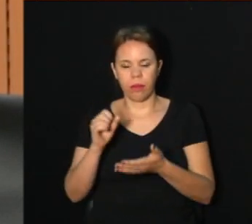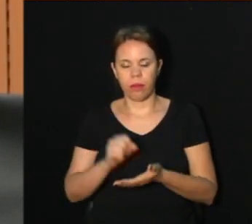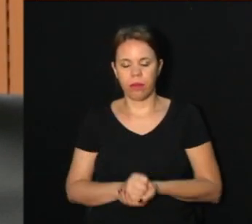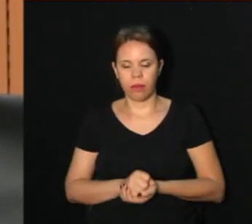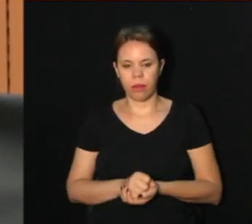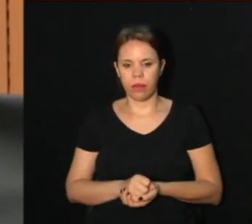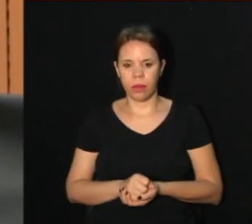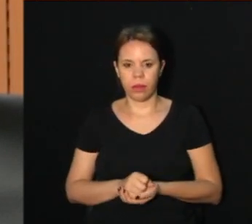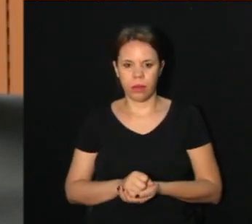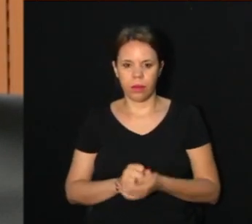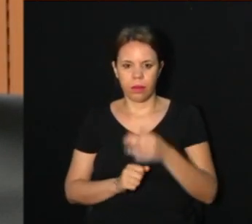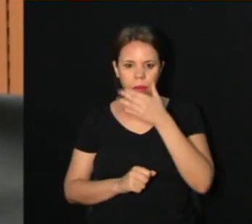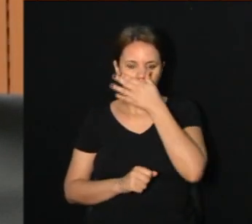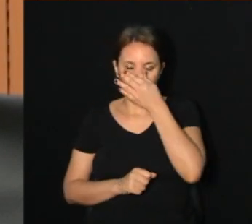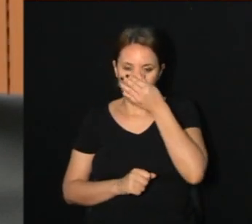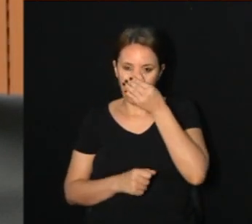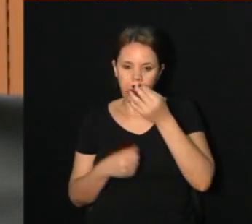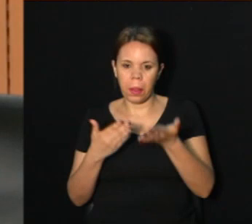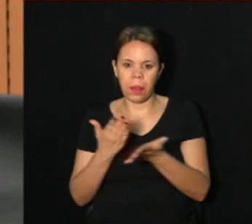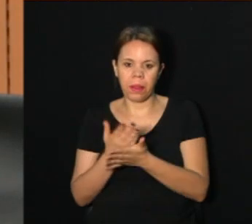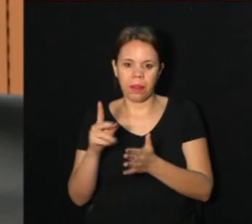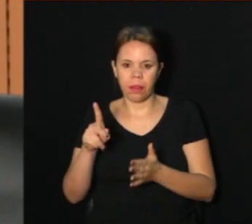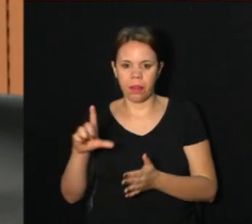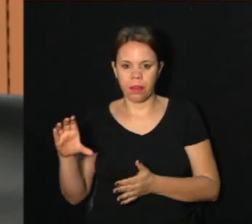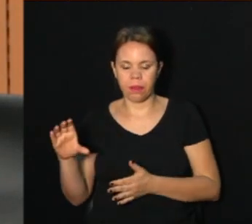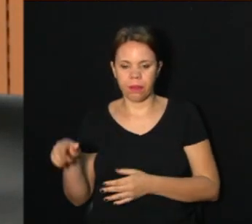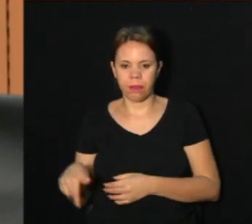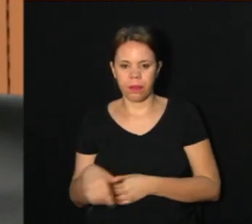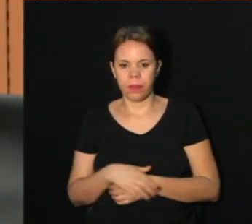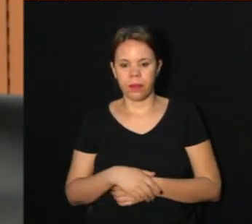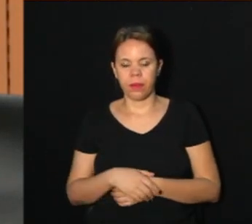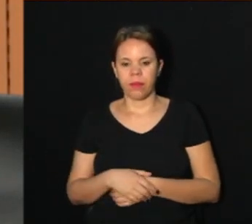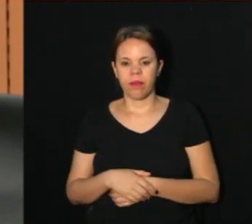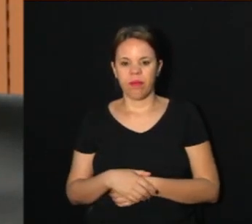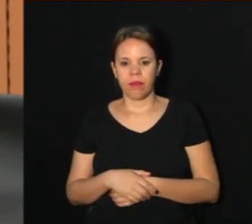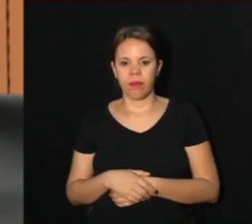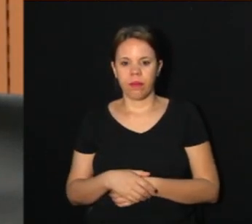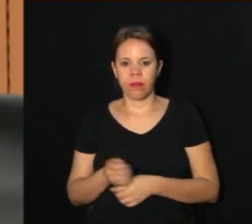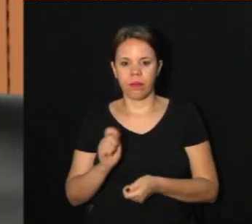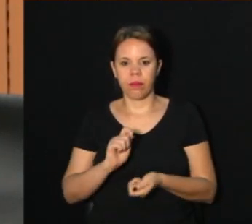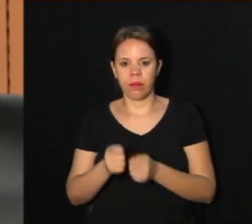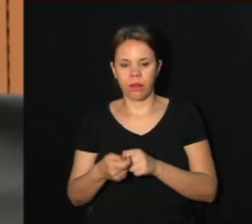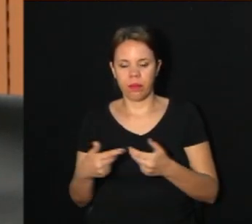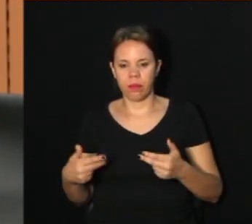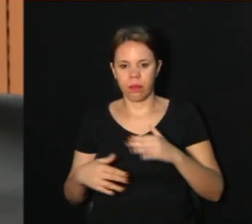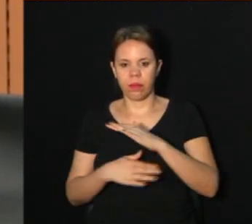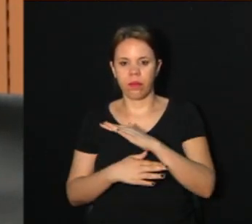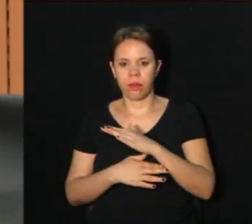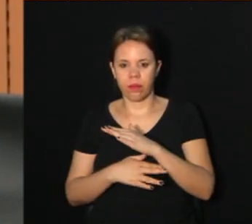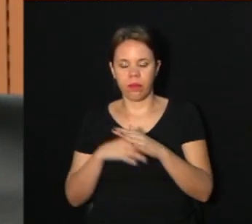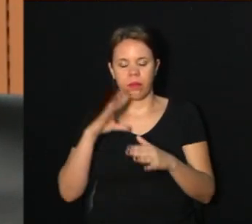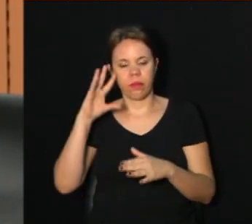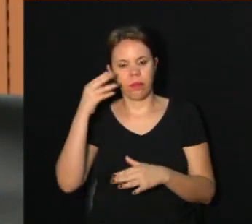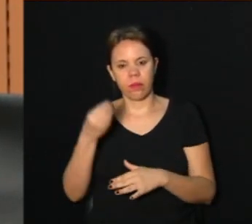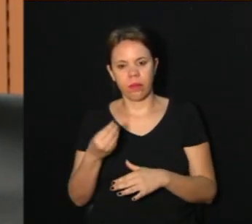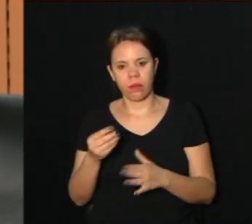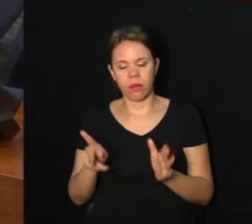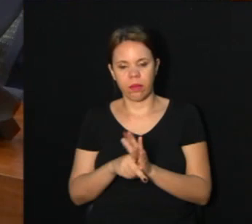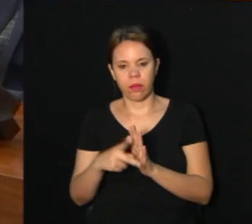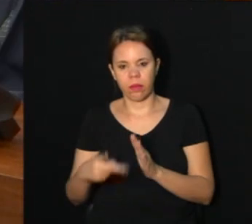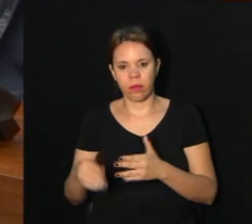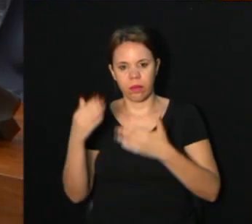e contar também com a aprovação desse PLC, com as adequações que a Câmara Municipal entender pertinentes. Muito